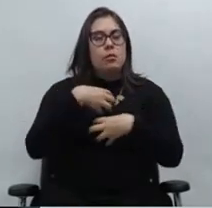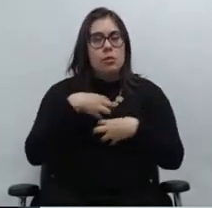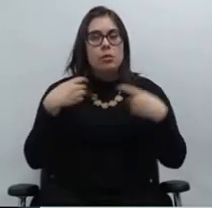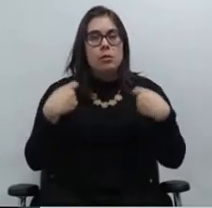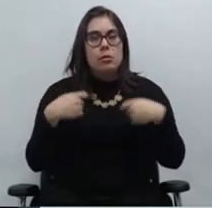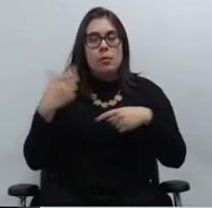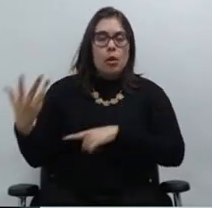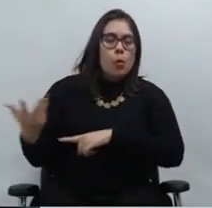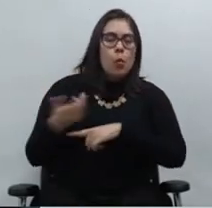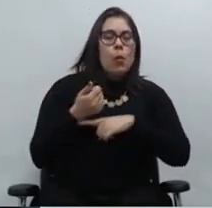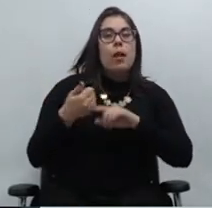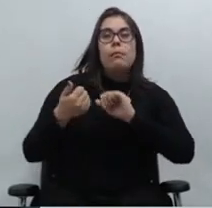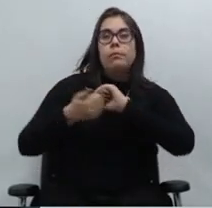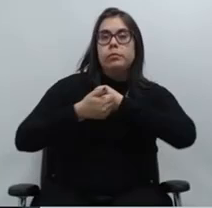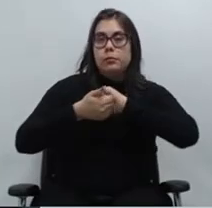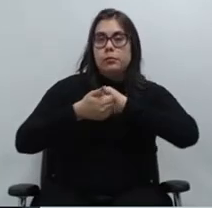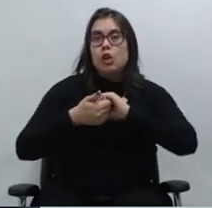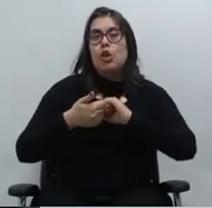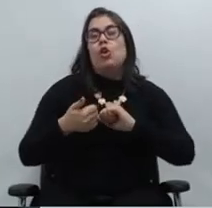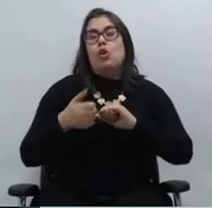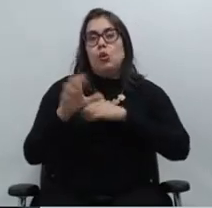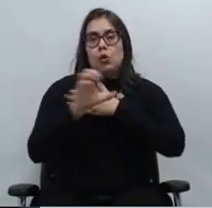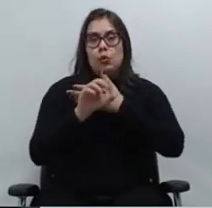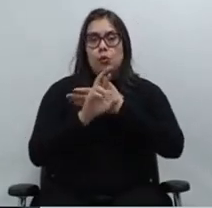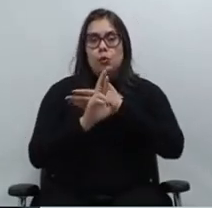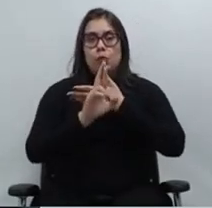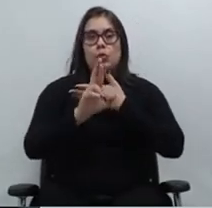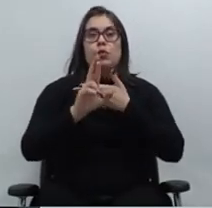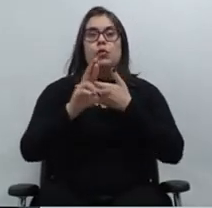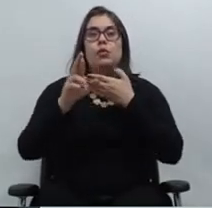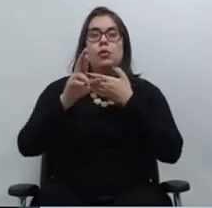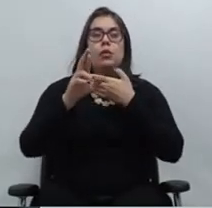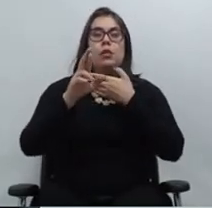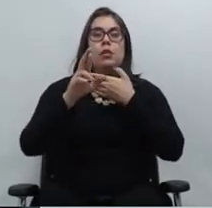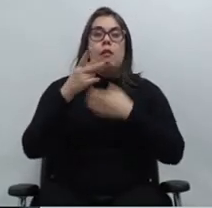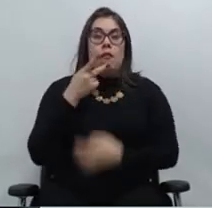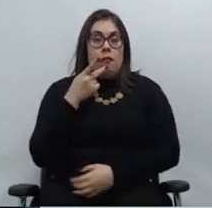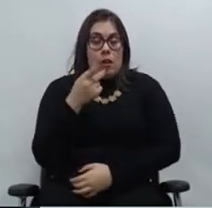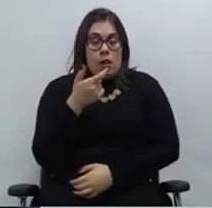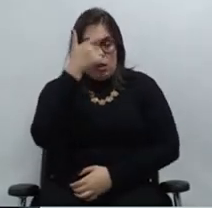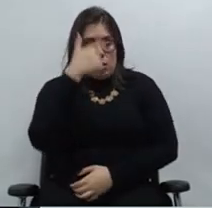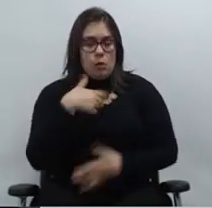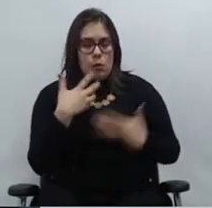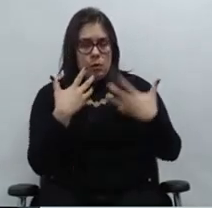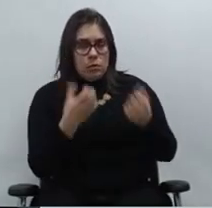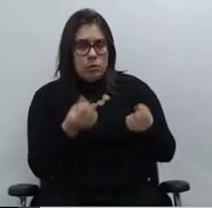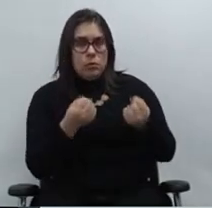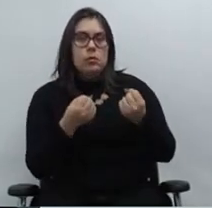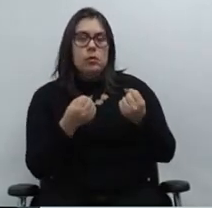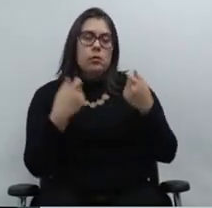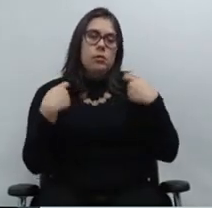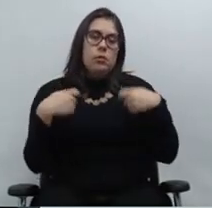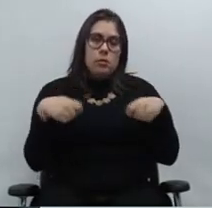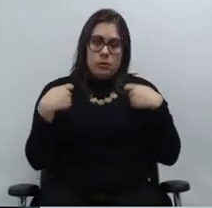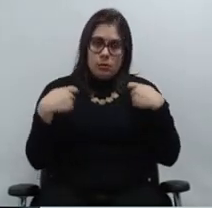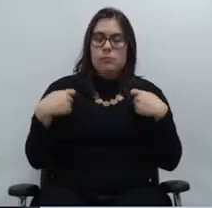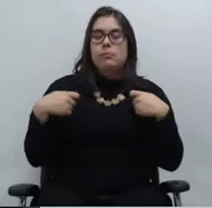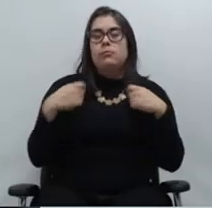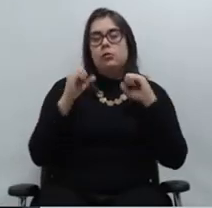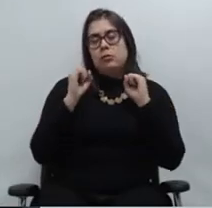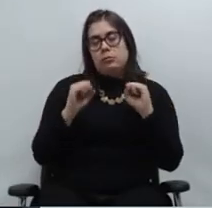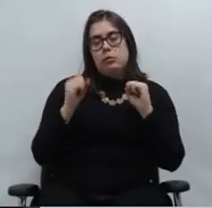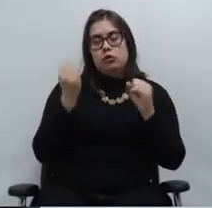qualificar o plano de avaliação, a ouvidoria sugere, o que acolho, que sejam adotados resultados esperados que sejam mensuráveis e que